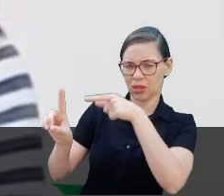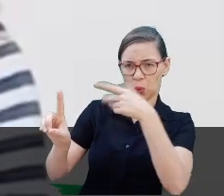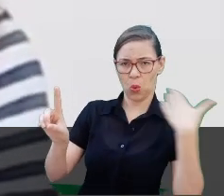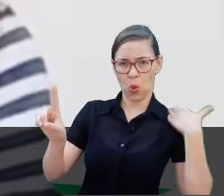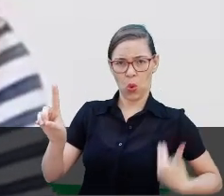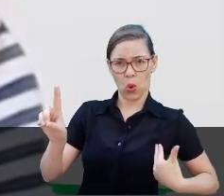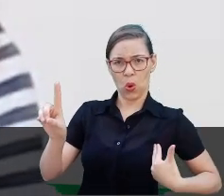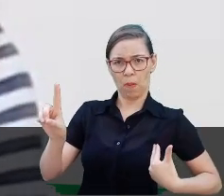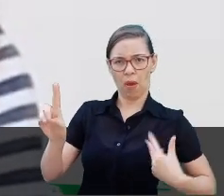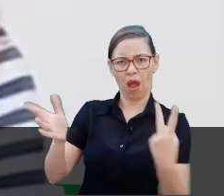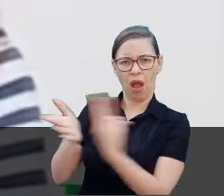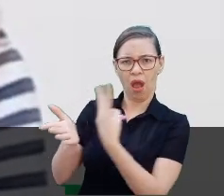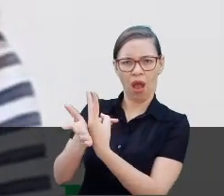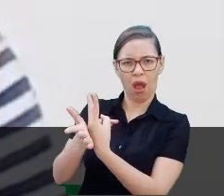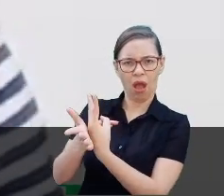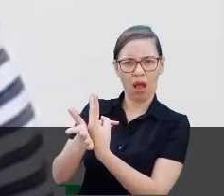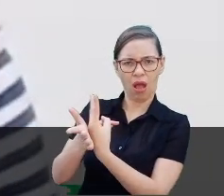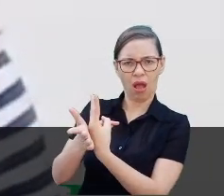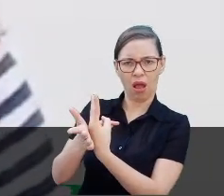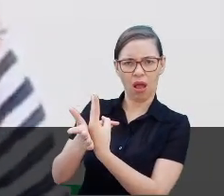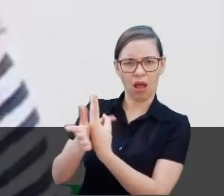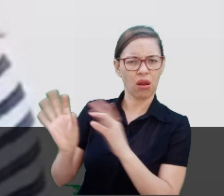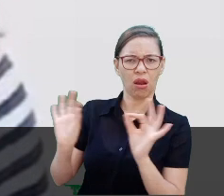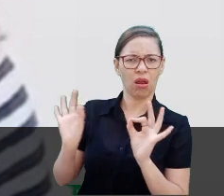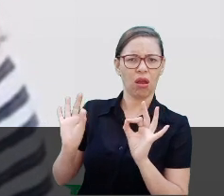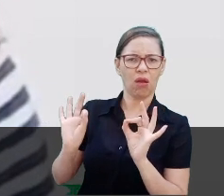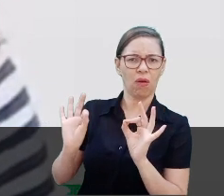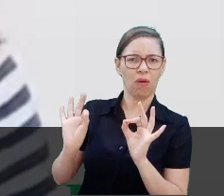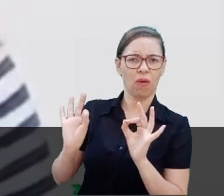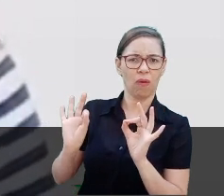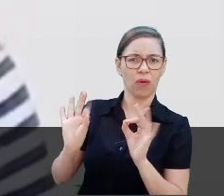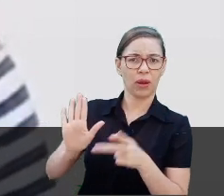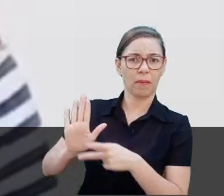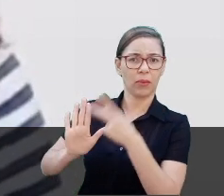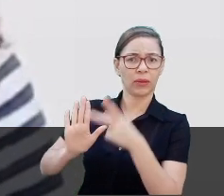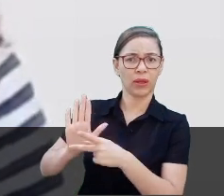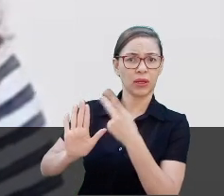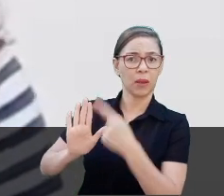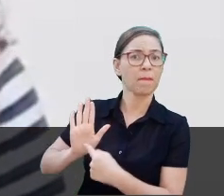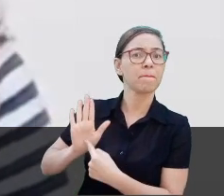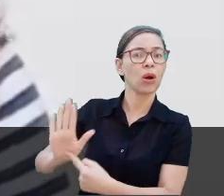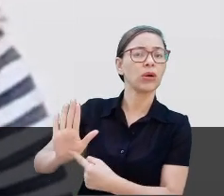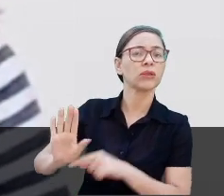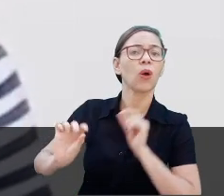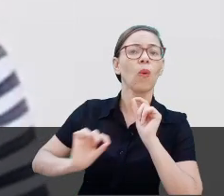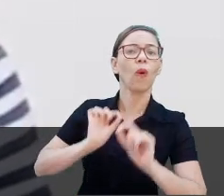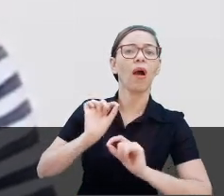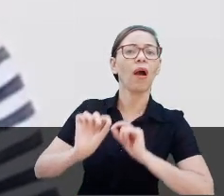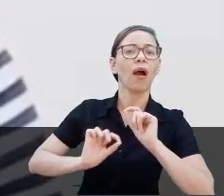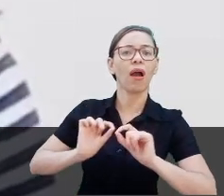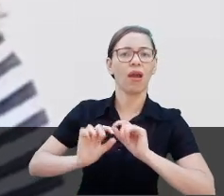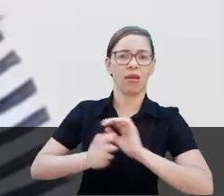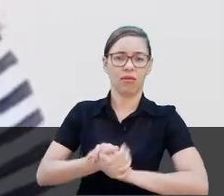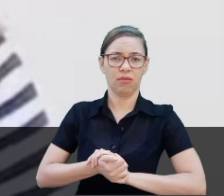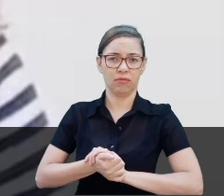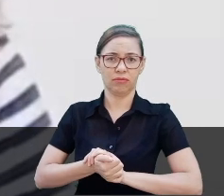vidas erradas a serem corrigidas. Então, um primeiro grande ponto da resolução é que ela é, no contexto Brasil, no